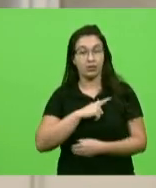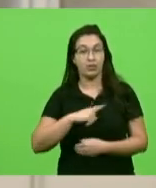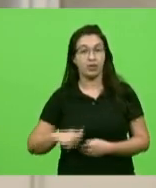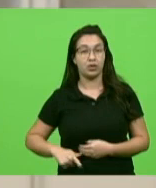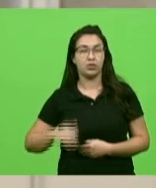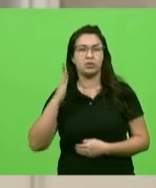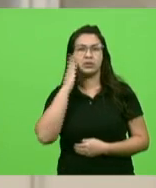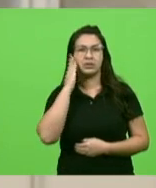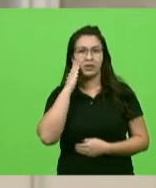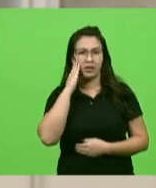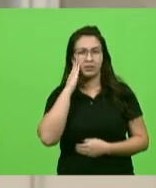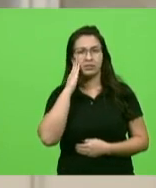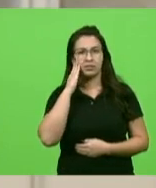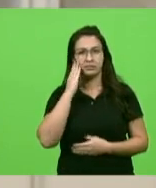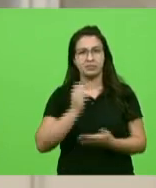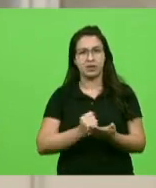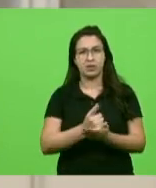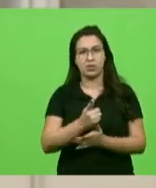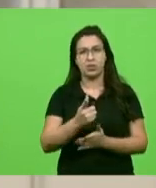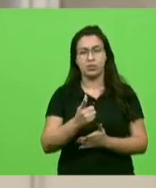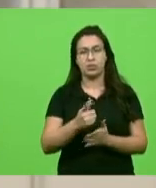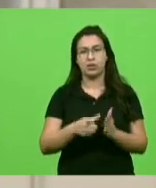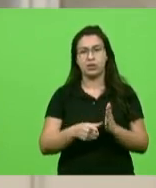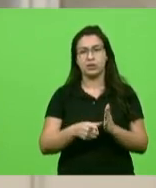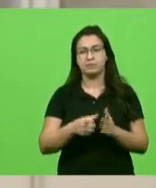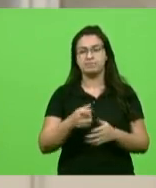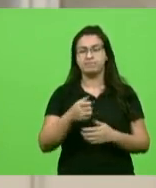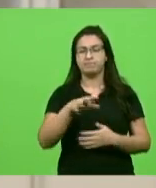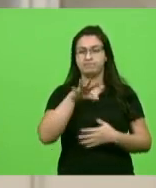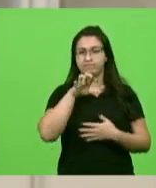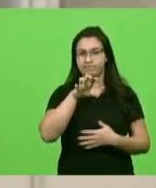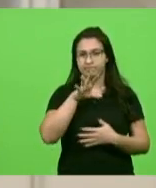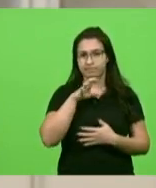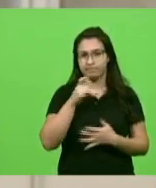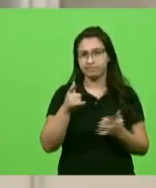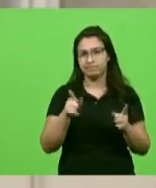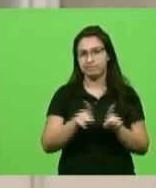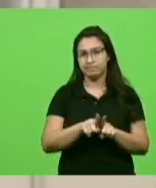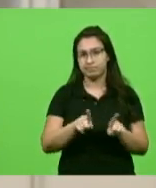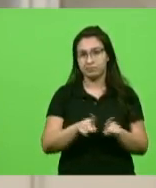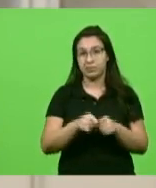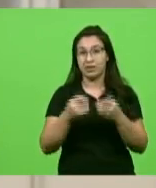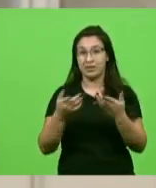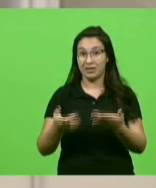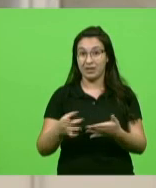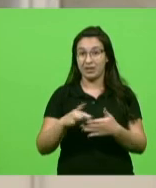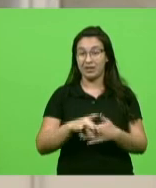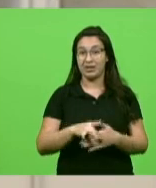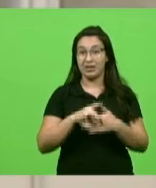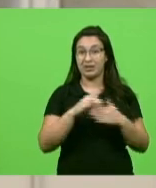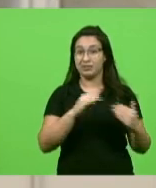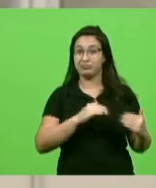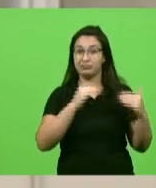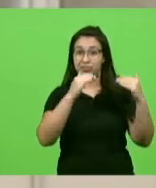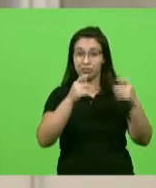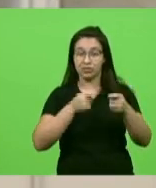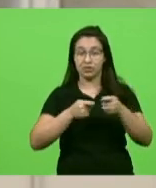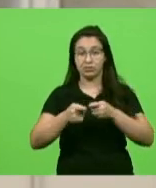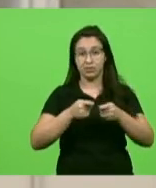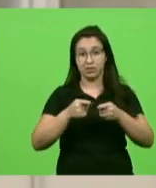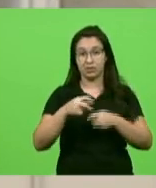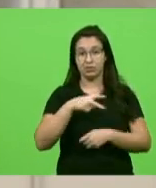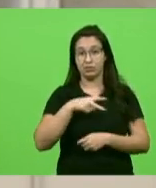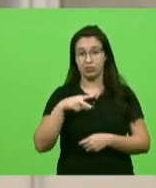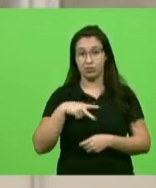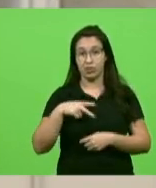processo de respiradores ciente da função exercer a direção superior da administração pública estadual e do